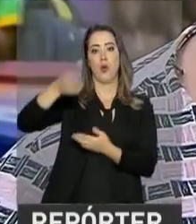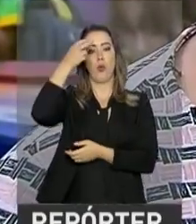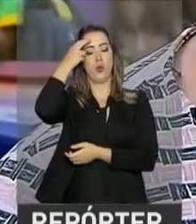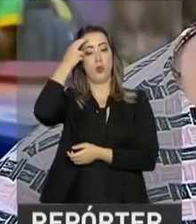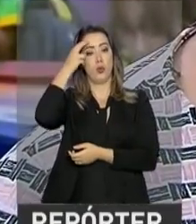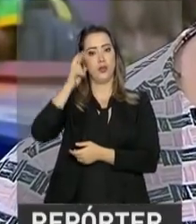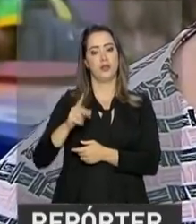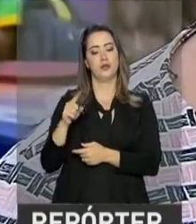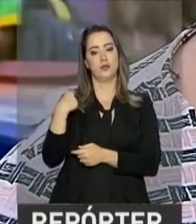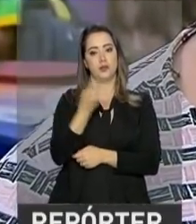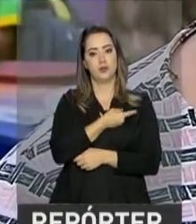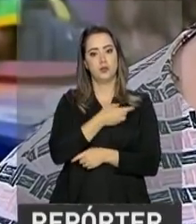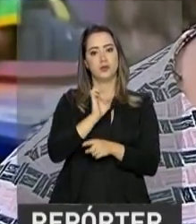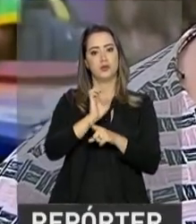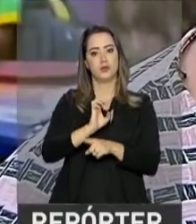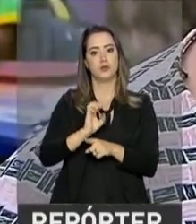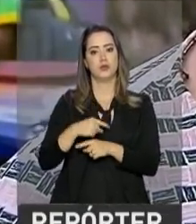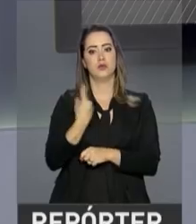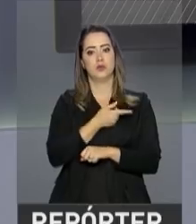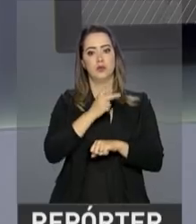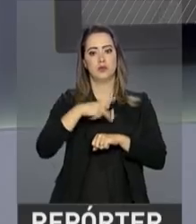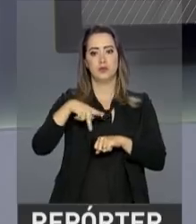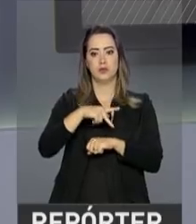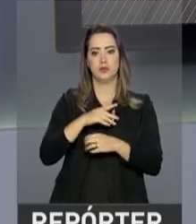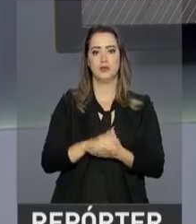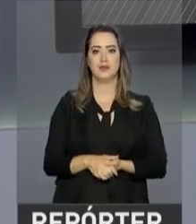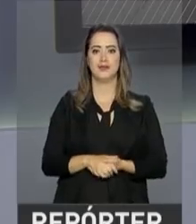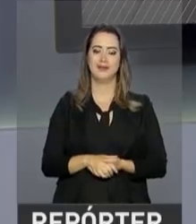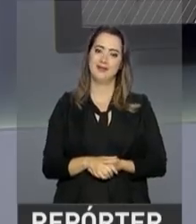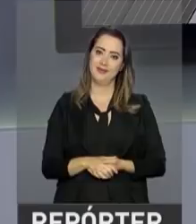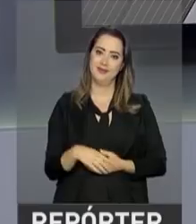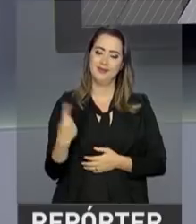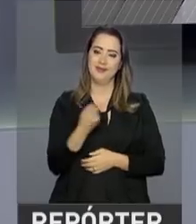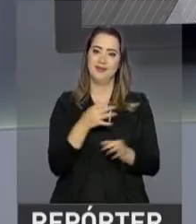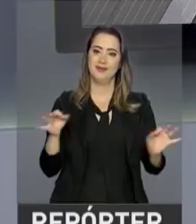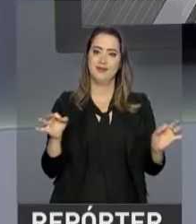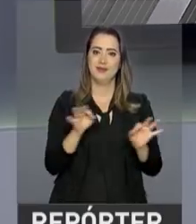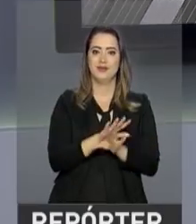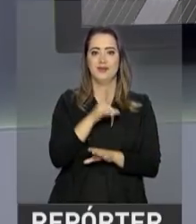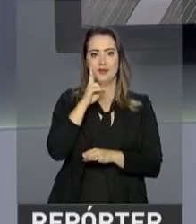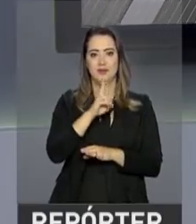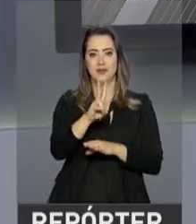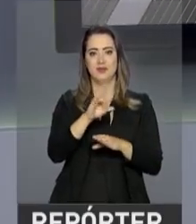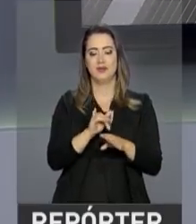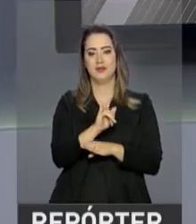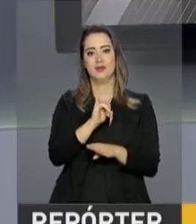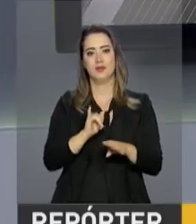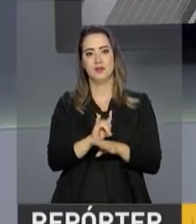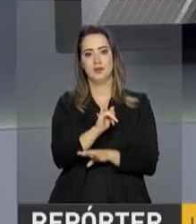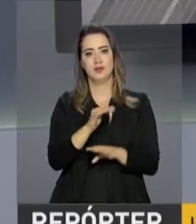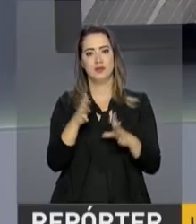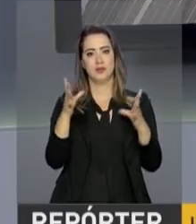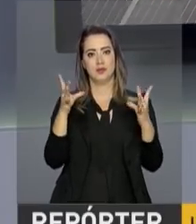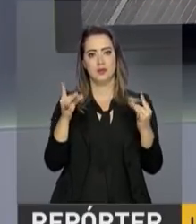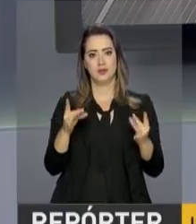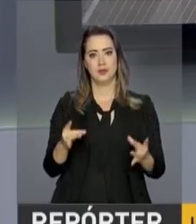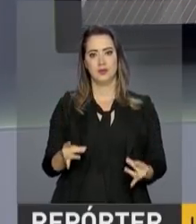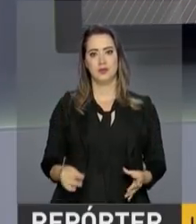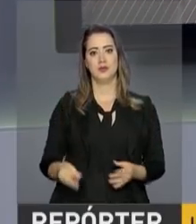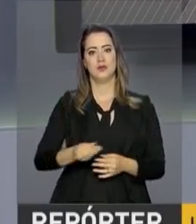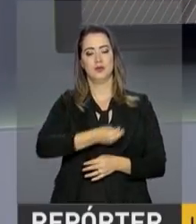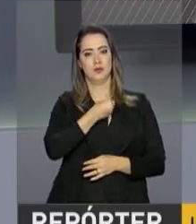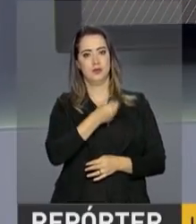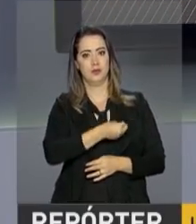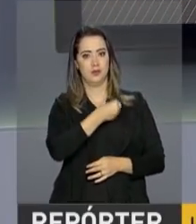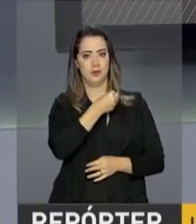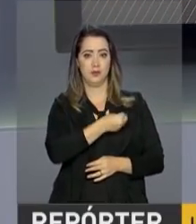do nosso estado do nosso país nós ficamos por aqui você pode rever as reportagens no youtube e